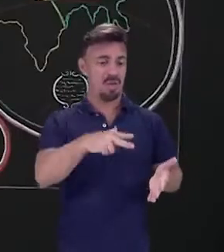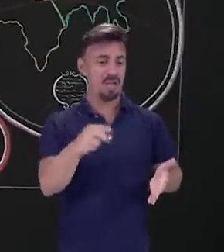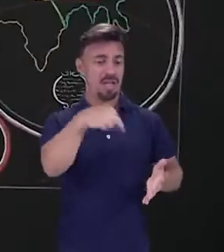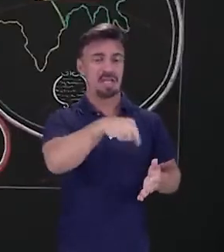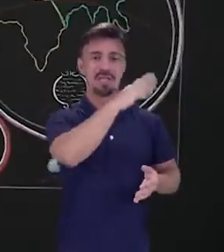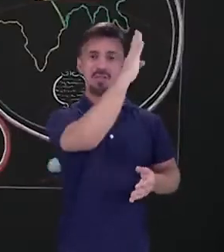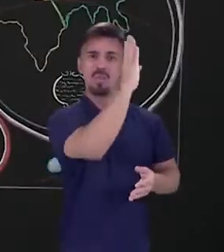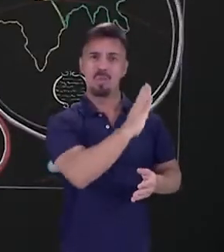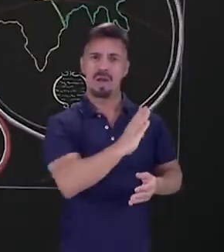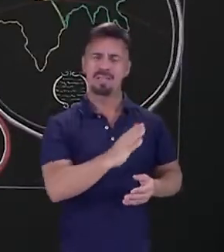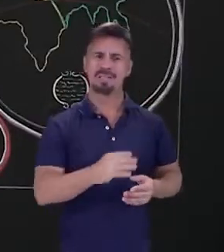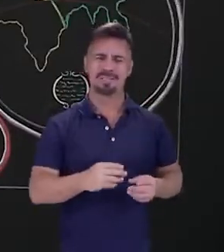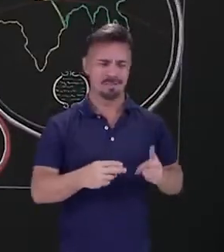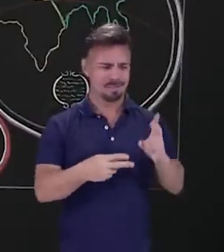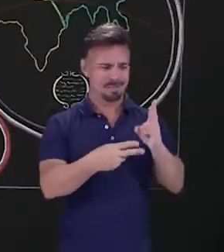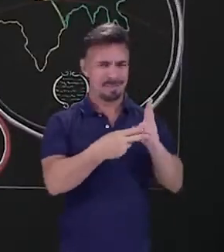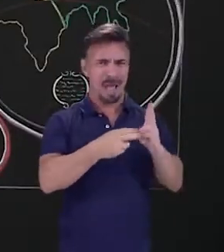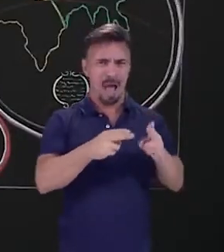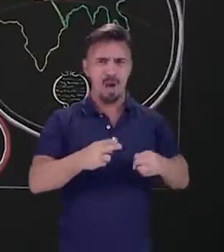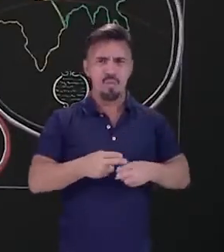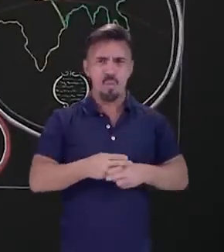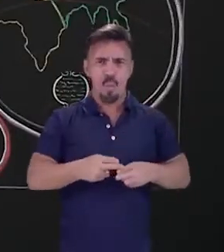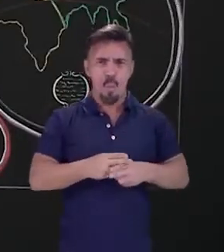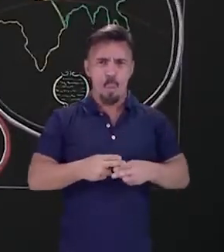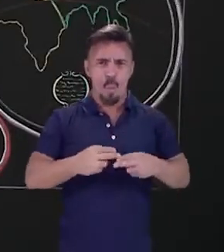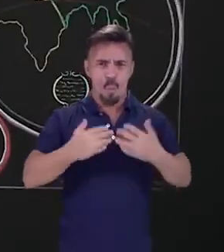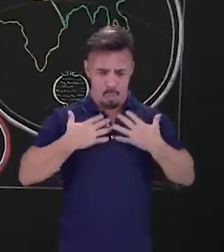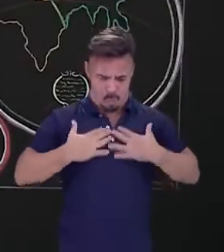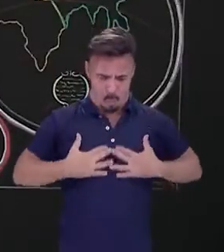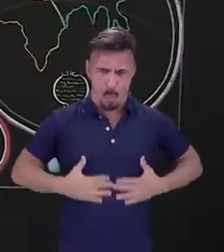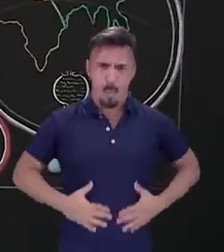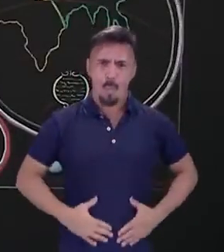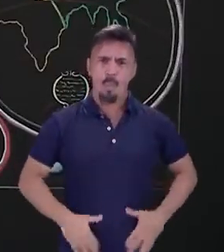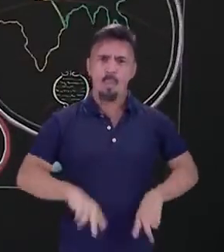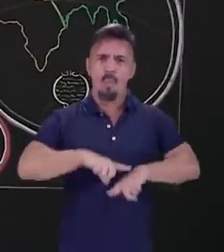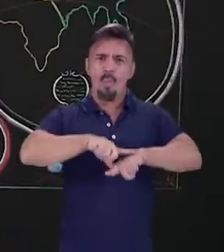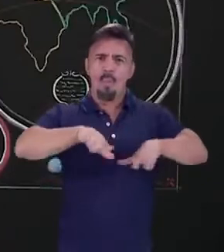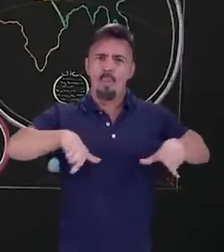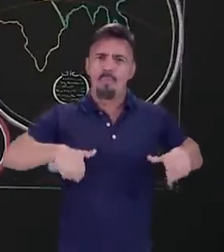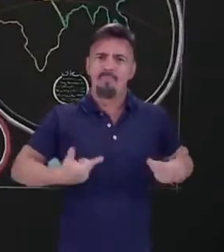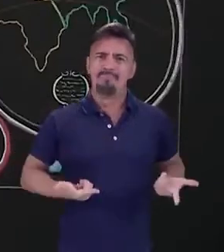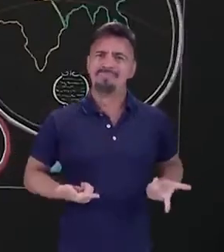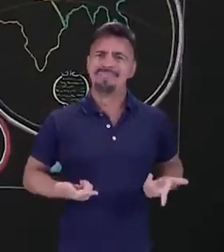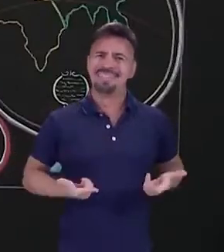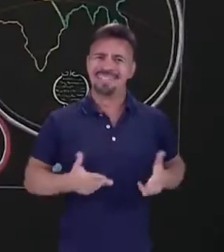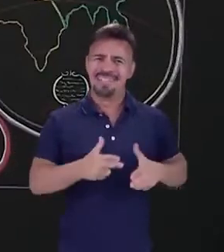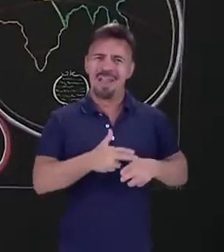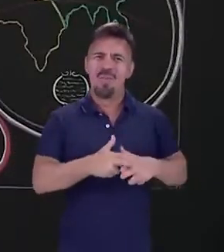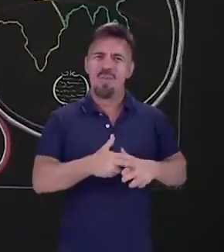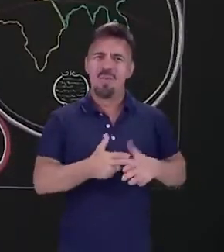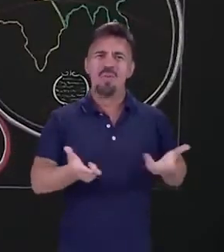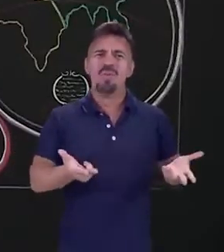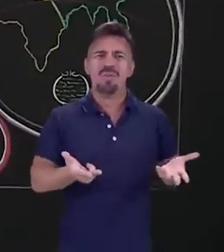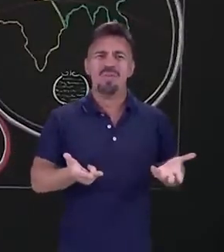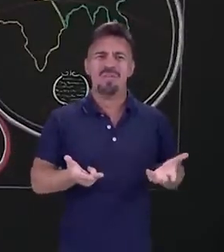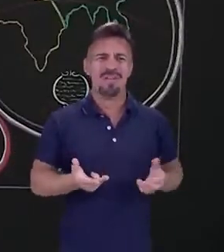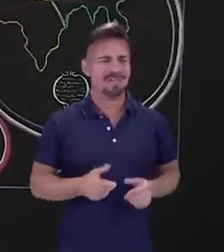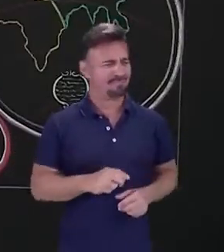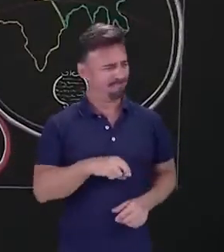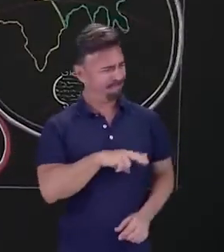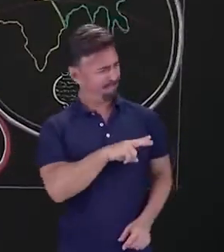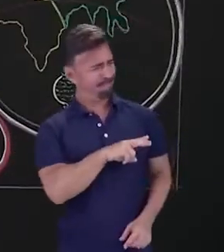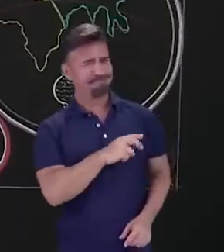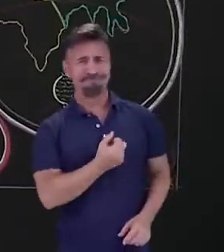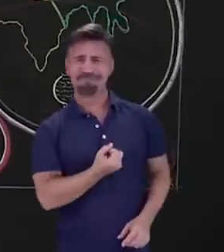fato de que os indígenas não trajavam roupas, né? Ou seja, existiam culturas diferentes, existia um outro que